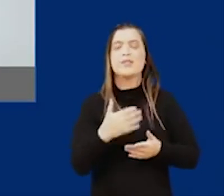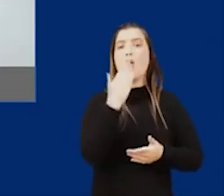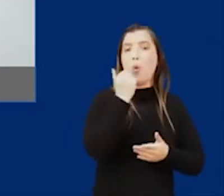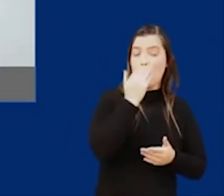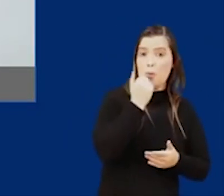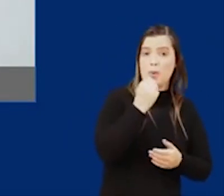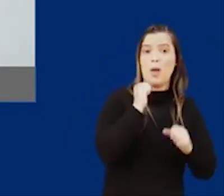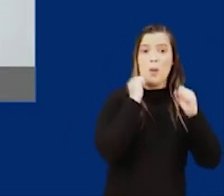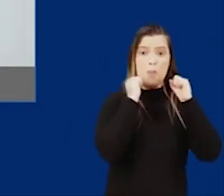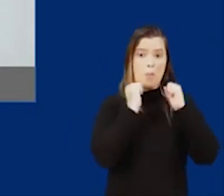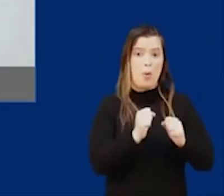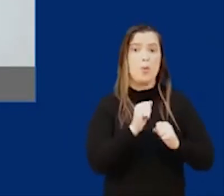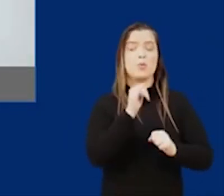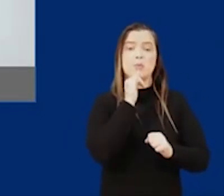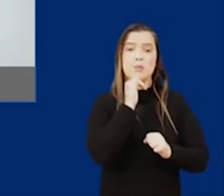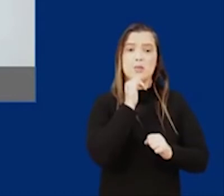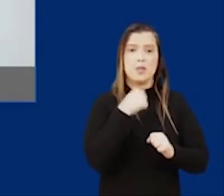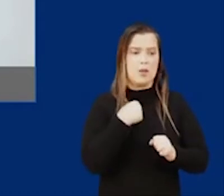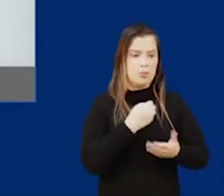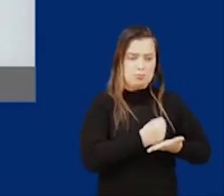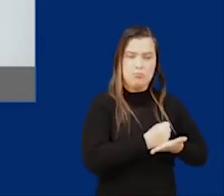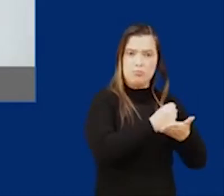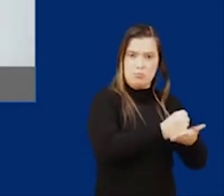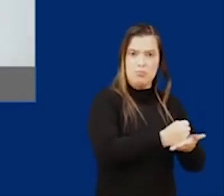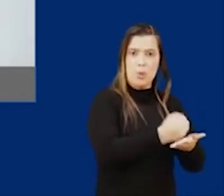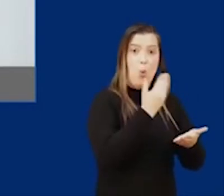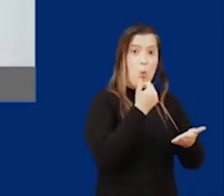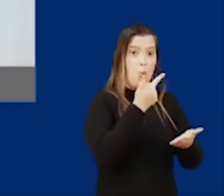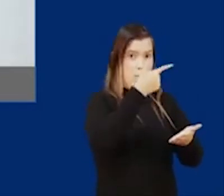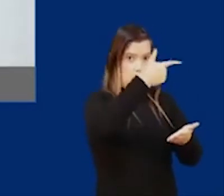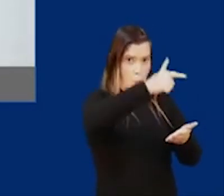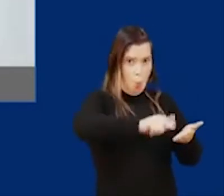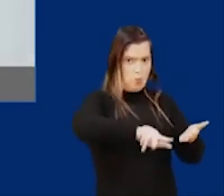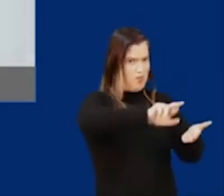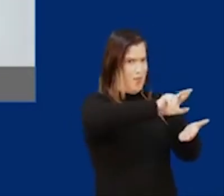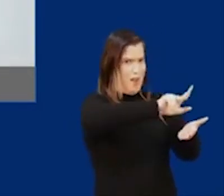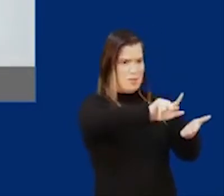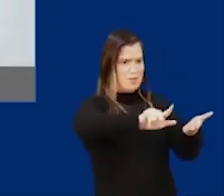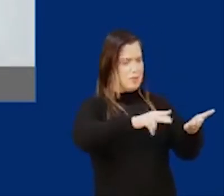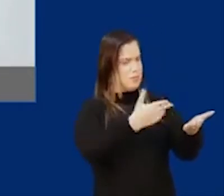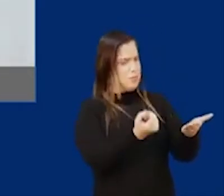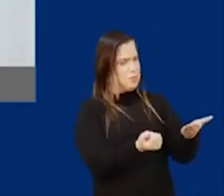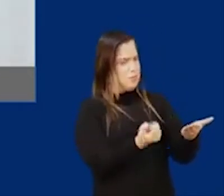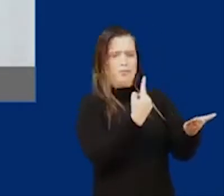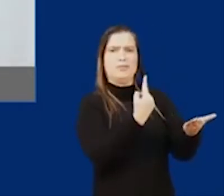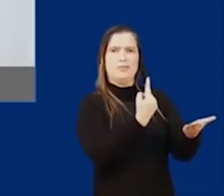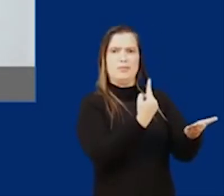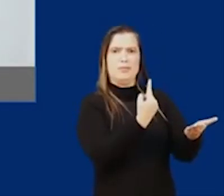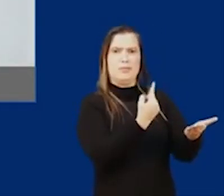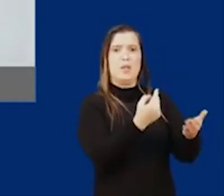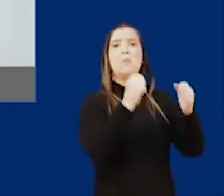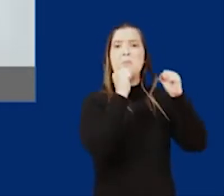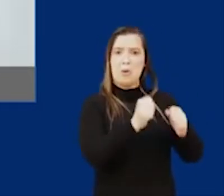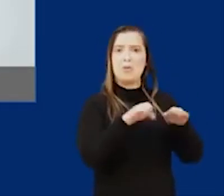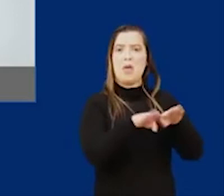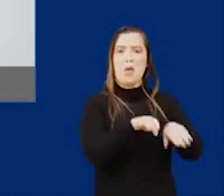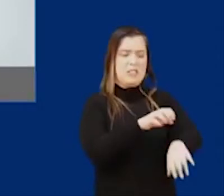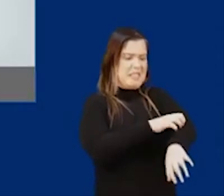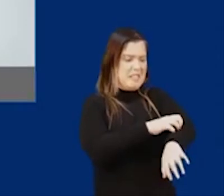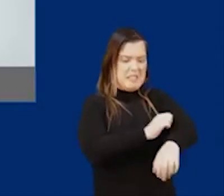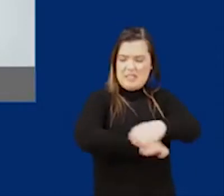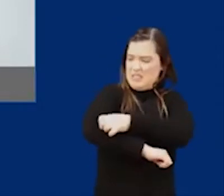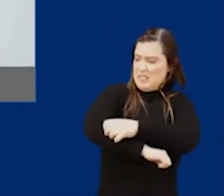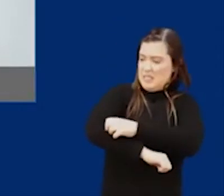ser que, se a gente ofertar para ele um alimento muito diferentão, pode ser também que ele tenha alergia. E isso cabe para